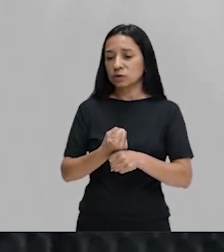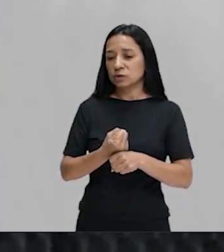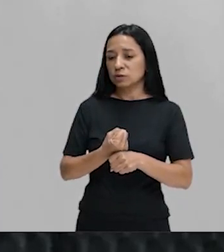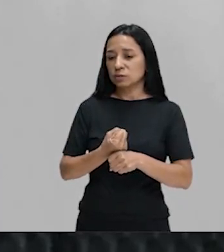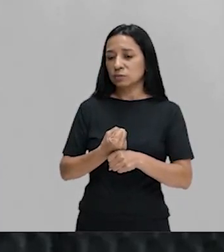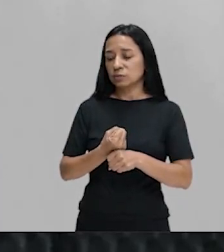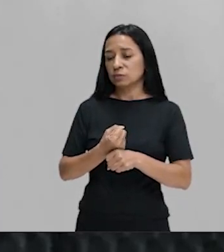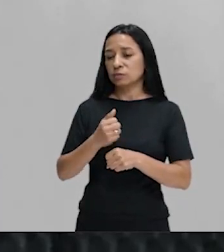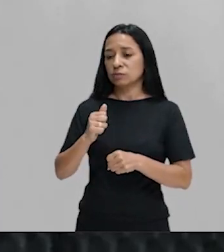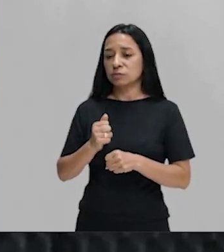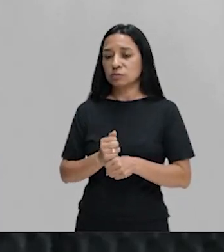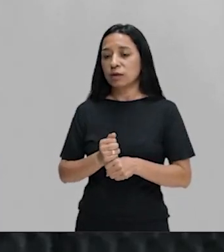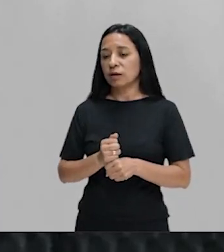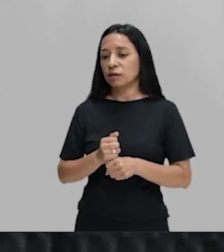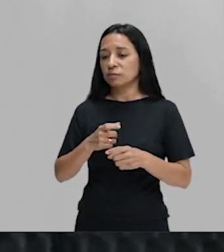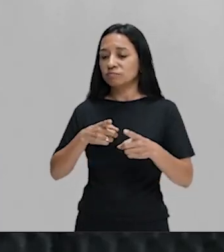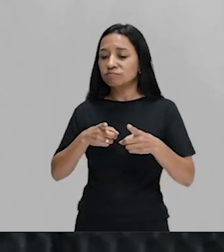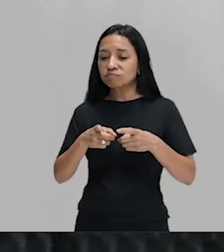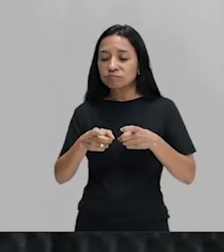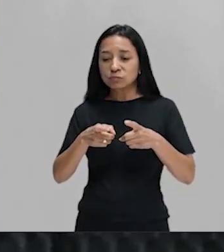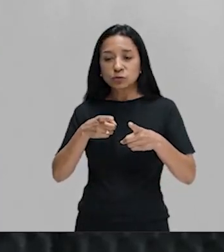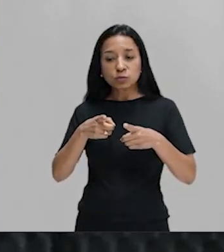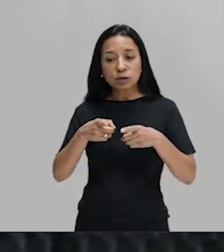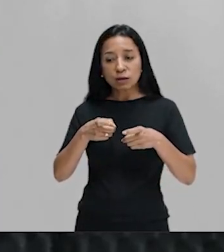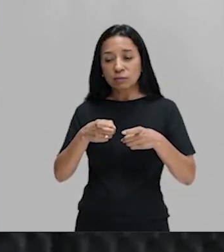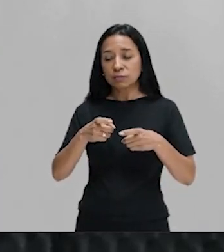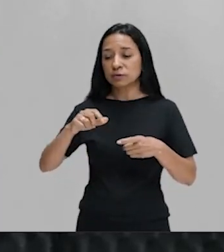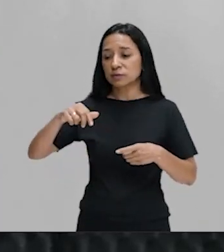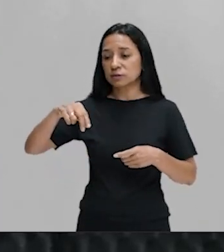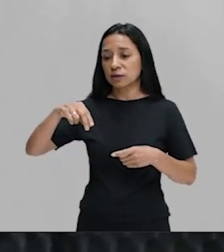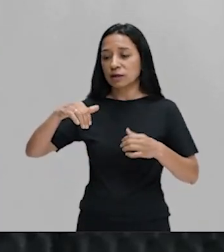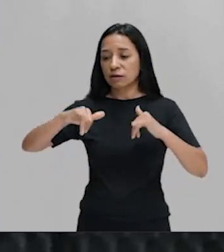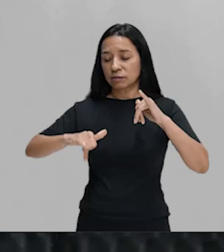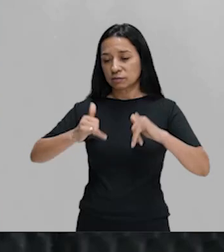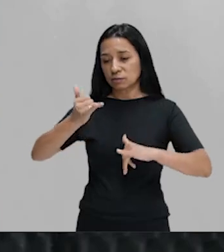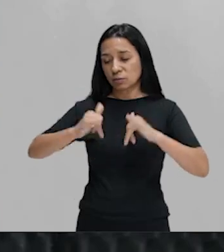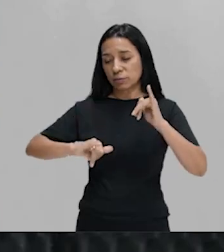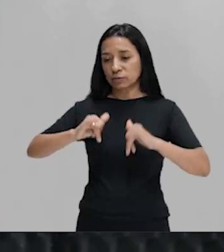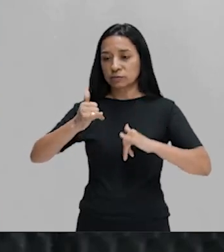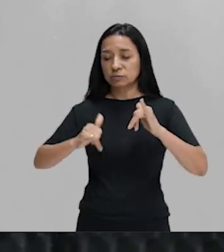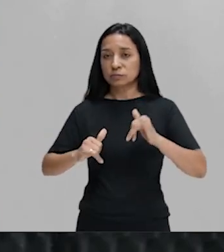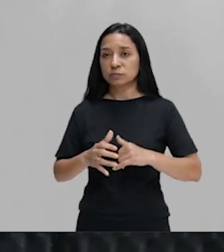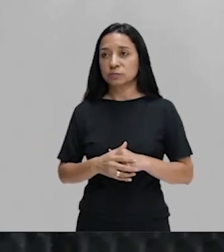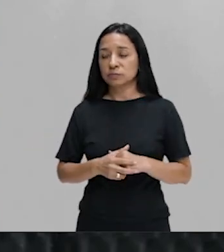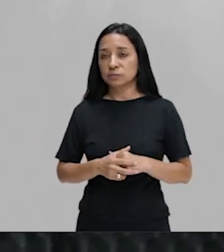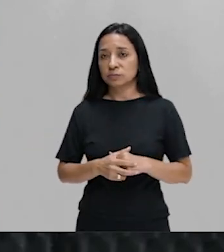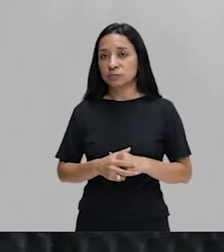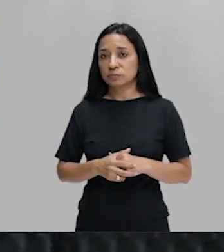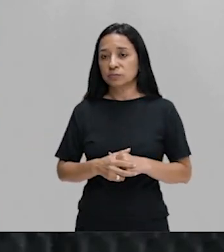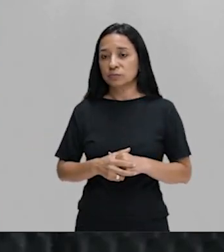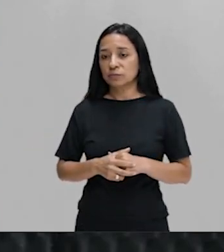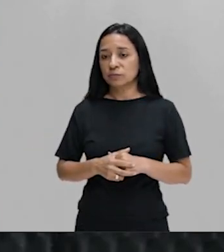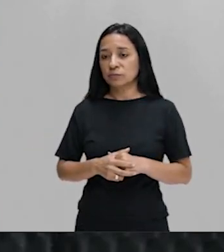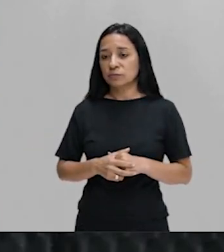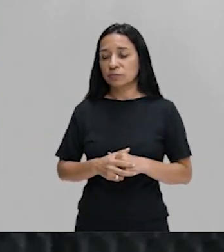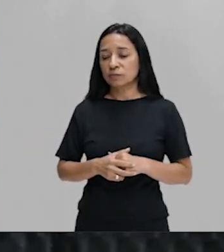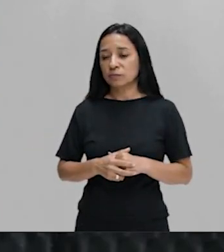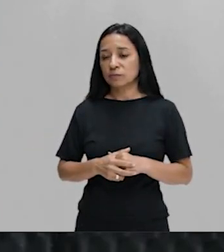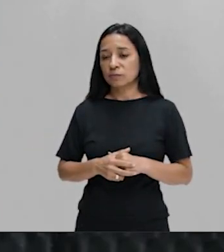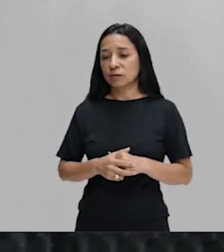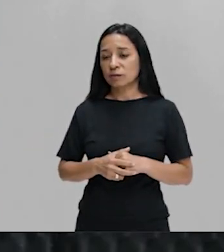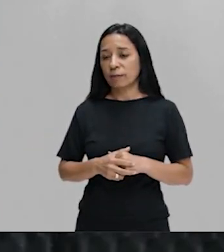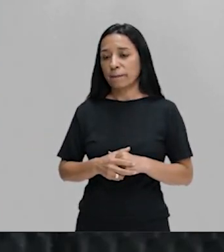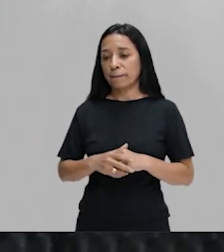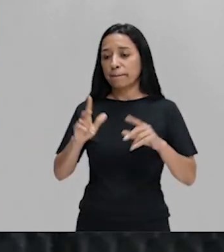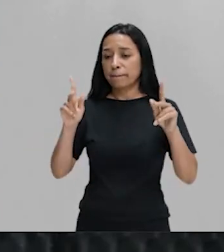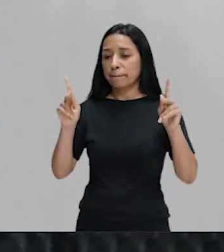armas químicas. O Iraque estaria construindo um arsenal de armas químicas que ameaçava a paz